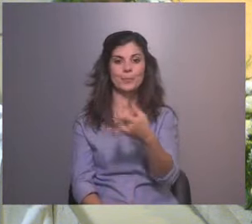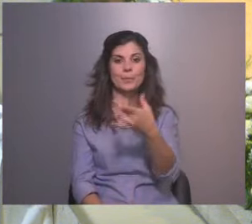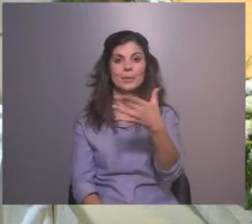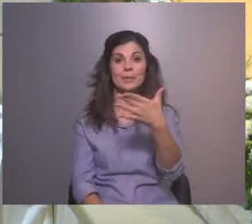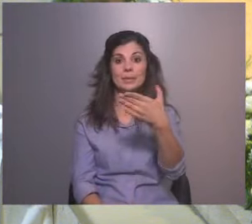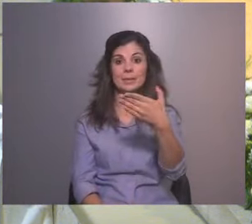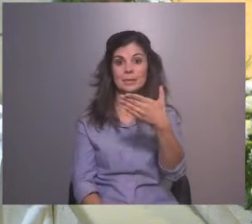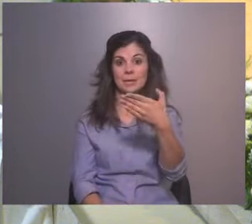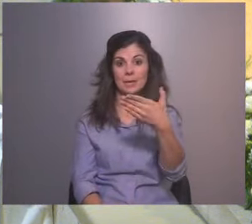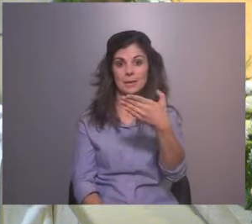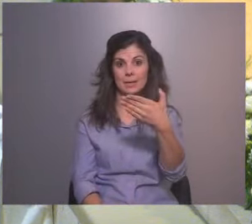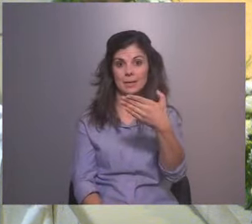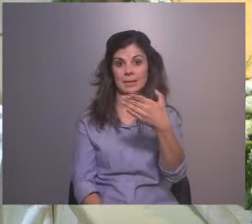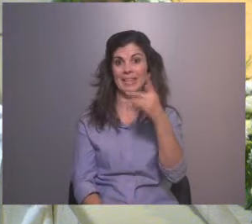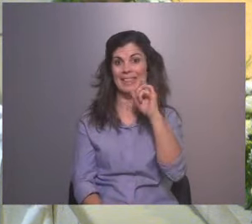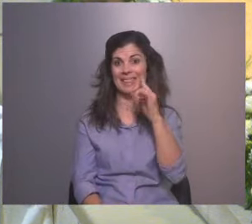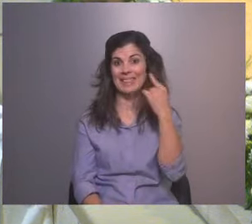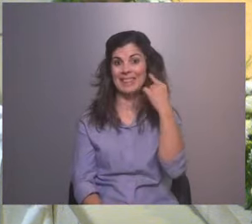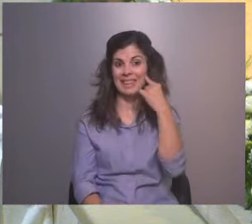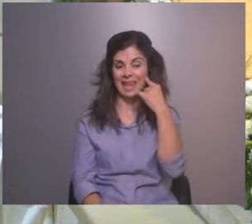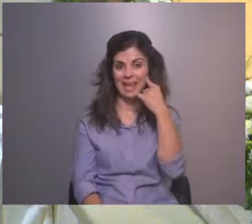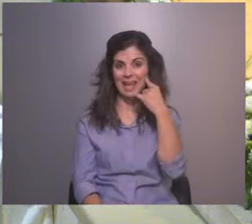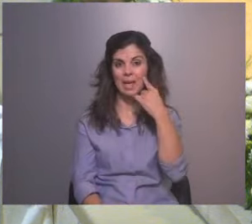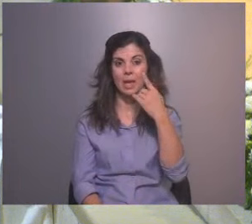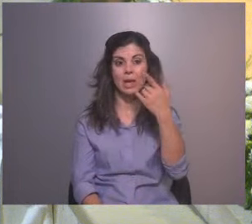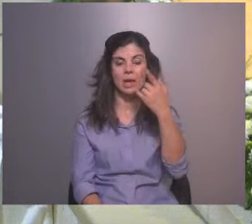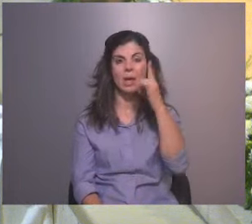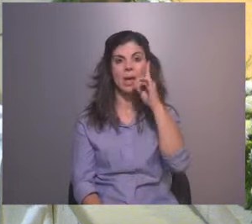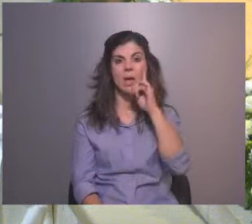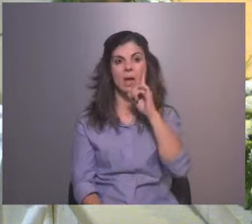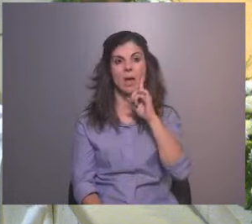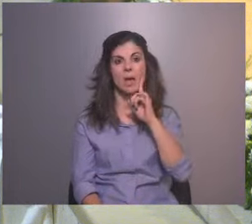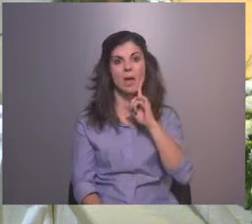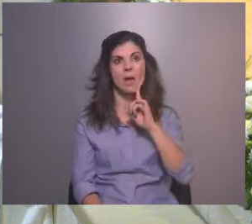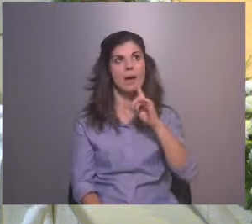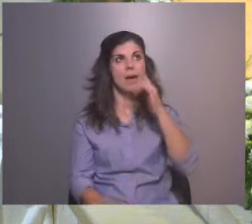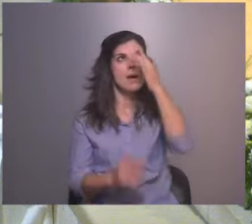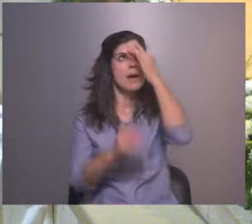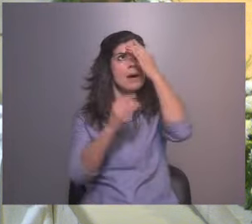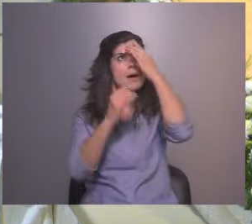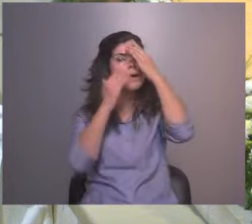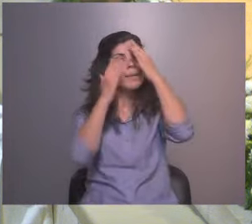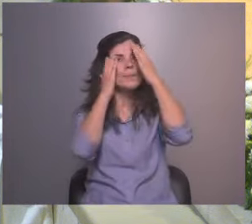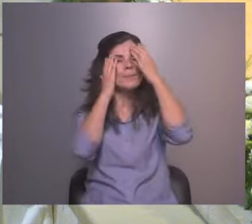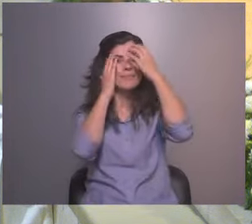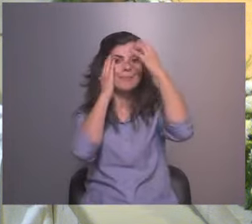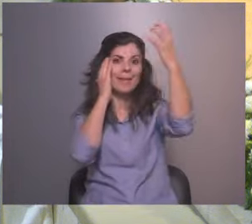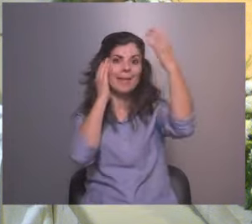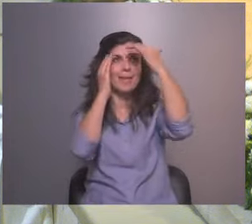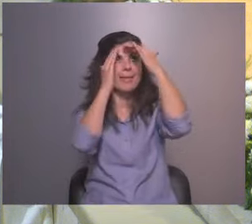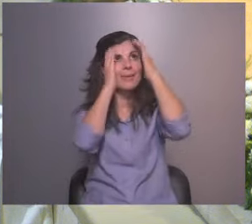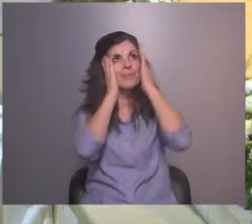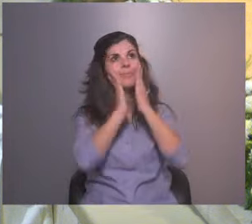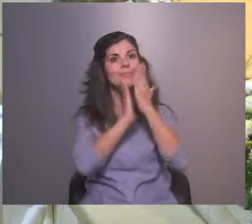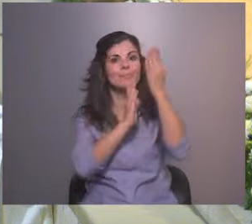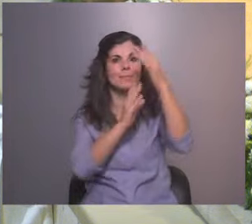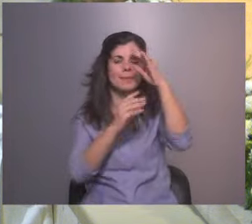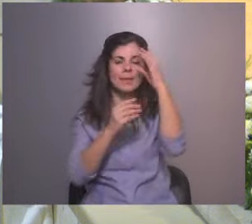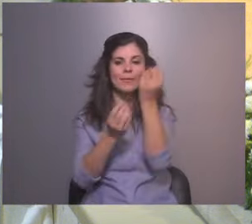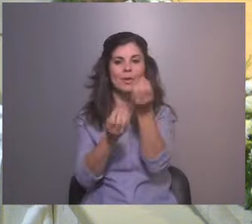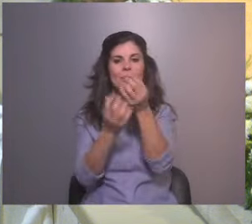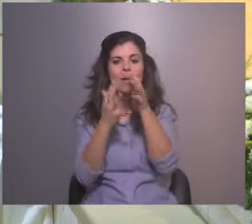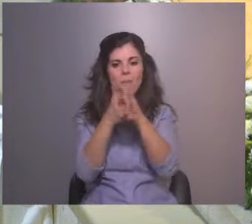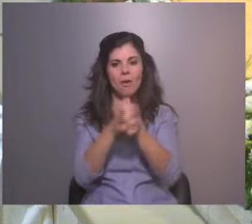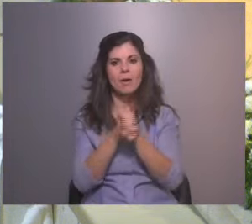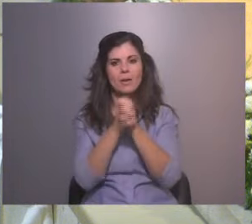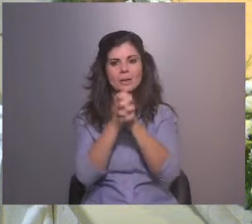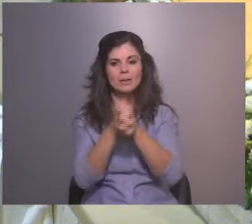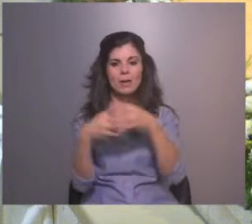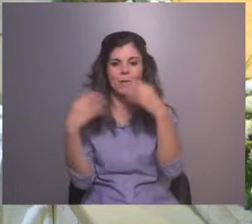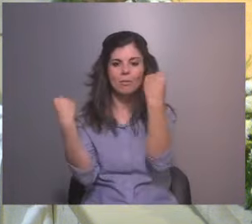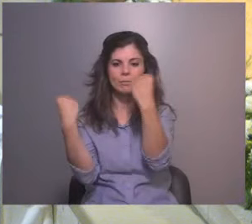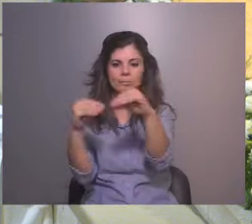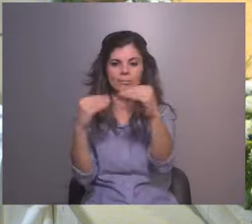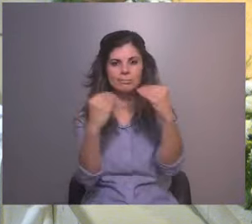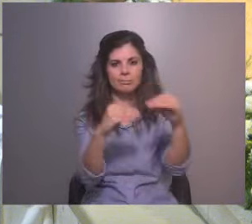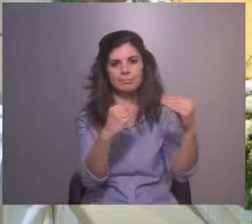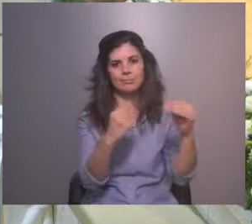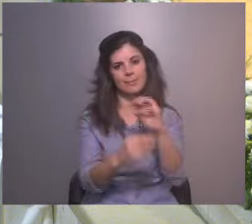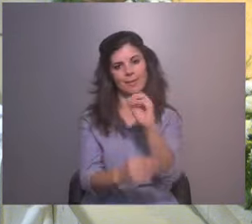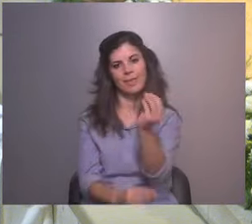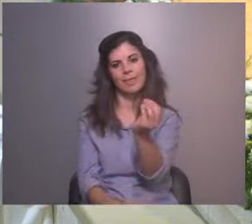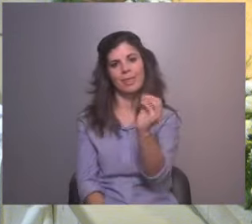Irmãos e irmãs, segundo o testemunho de Lúcia de Jesus, sabemos que a Virgem Santa